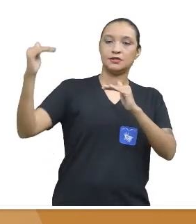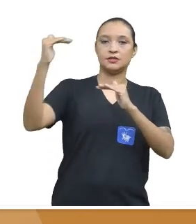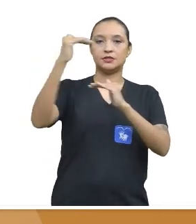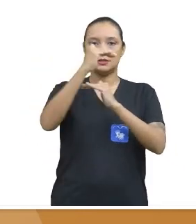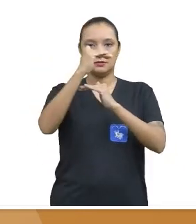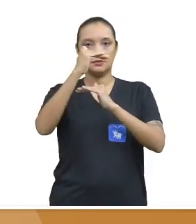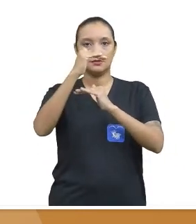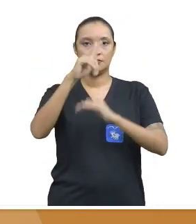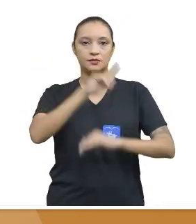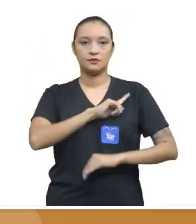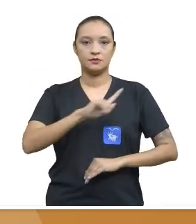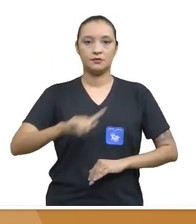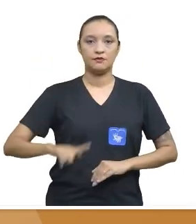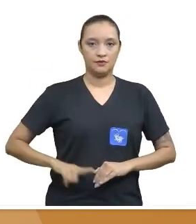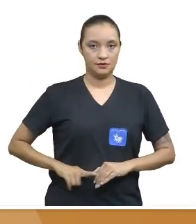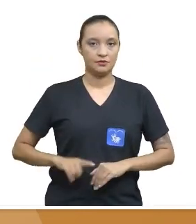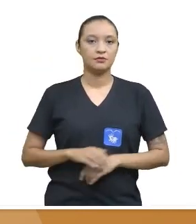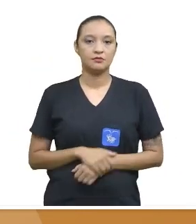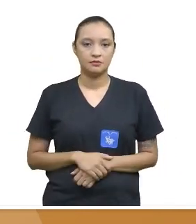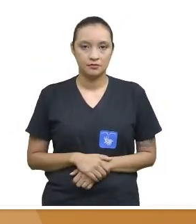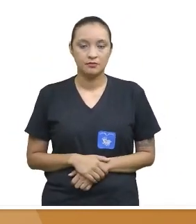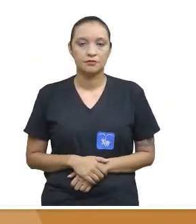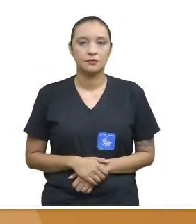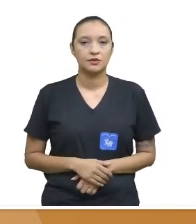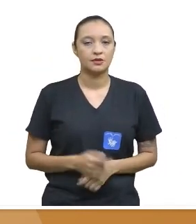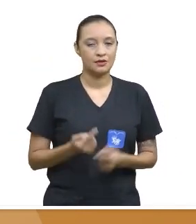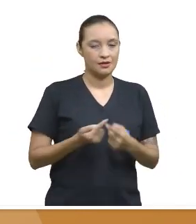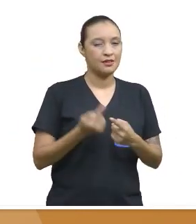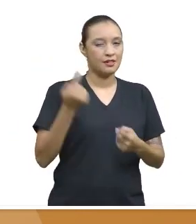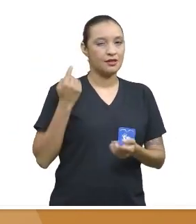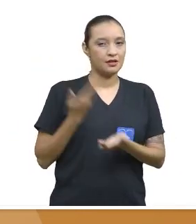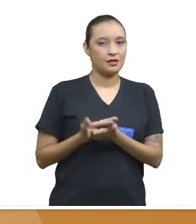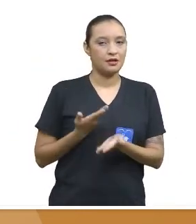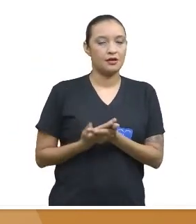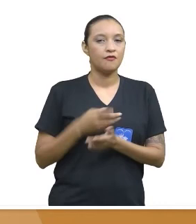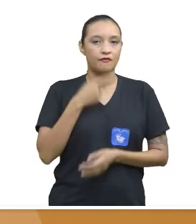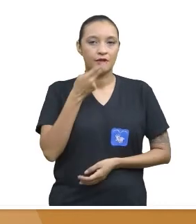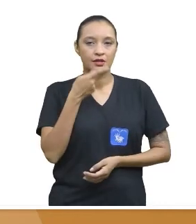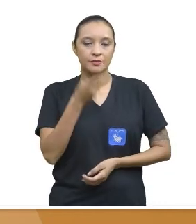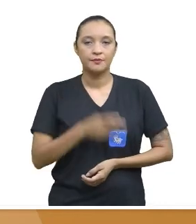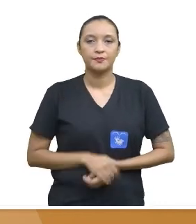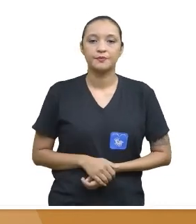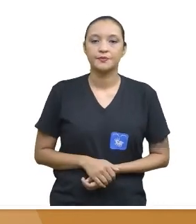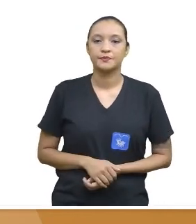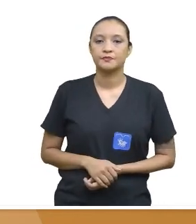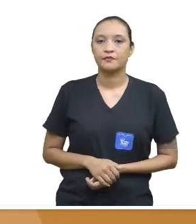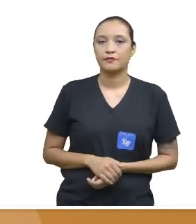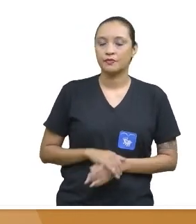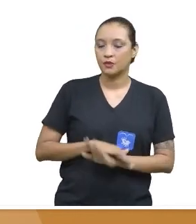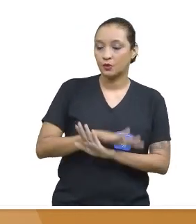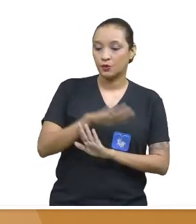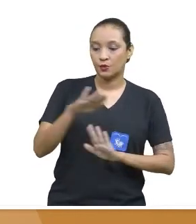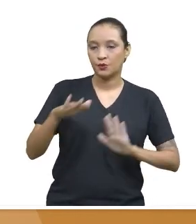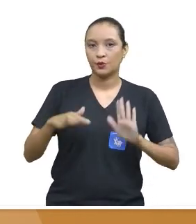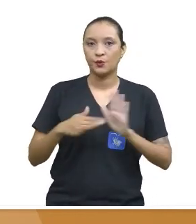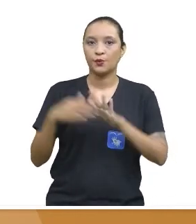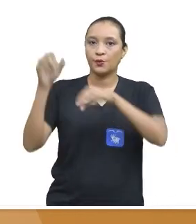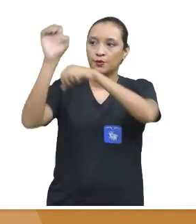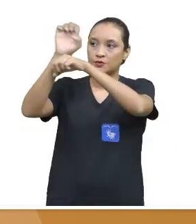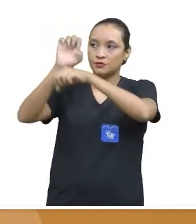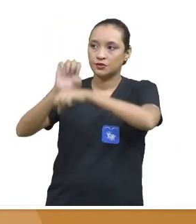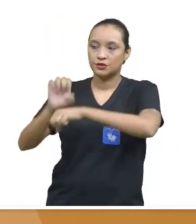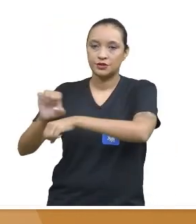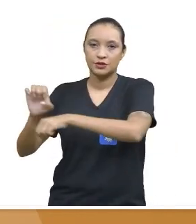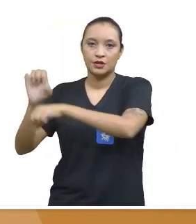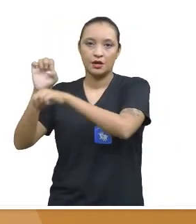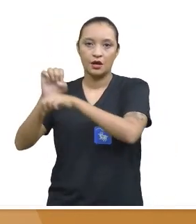governador diretamente, foi aquilo que eu citei lá no começo para vocês, lembram? Então, todos os estados que não tinham seus